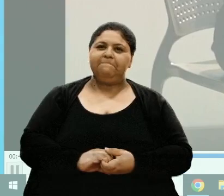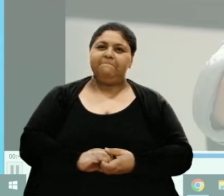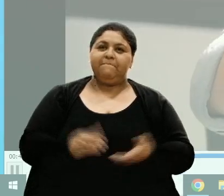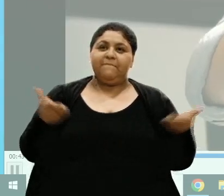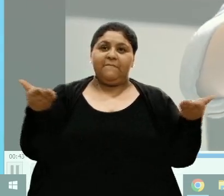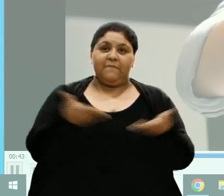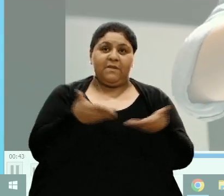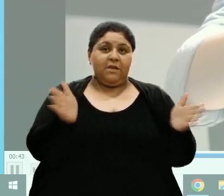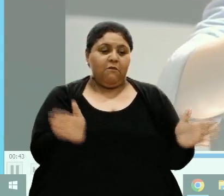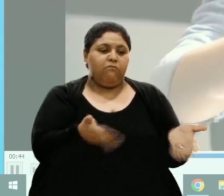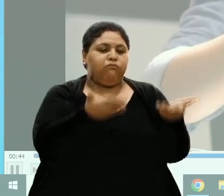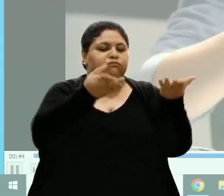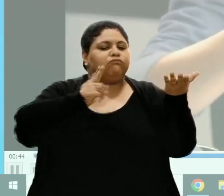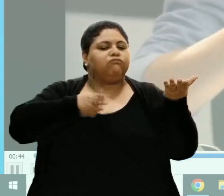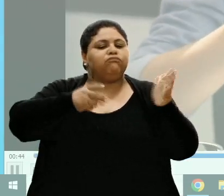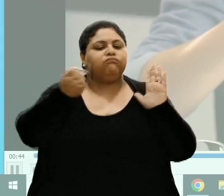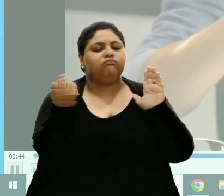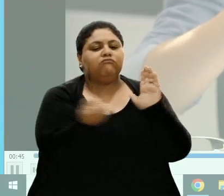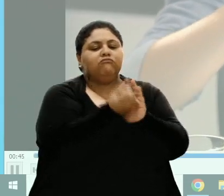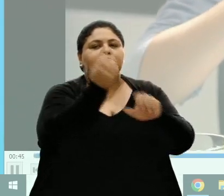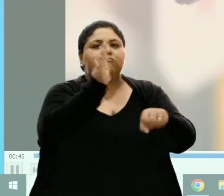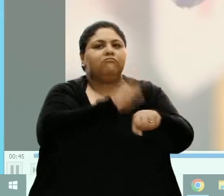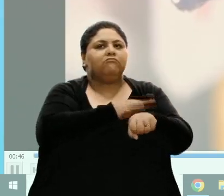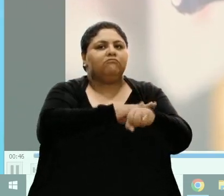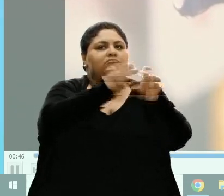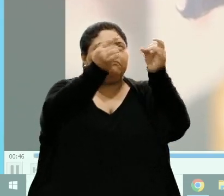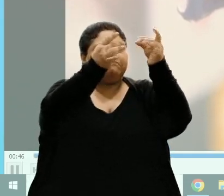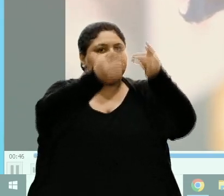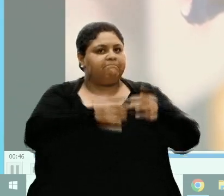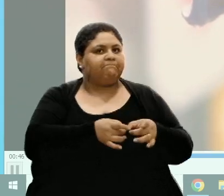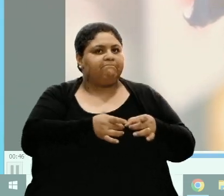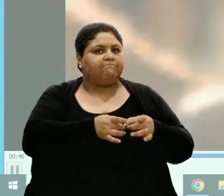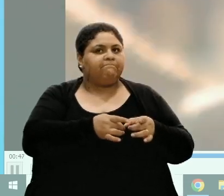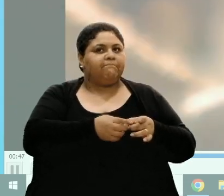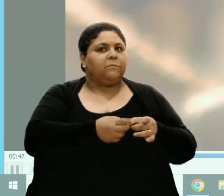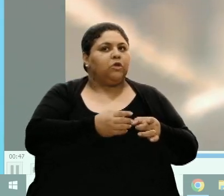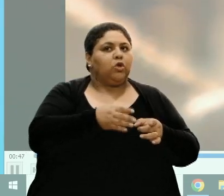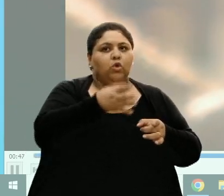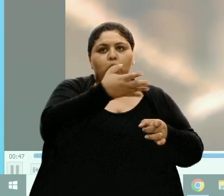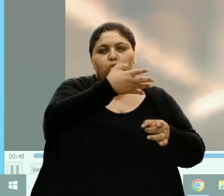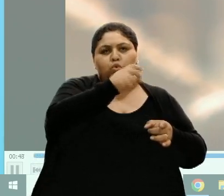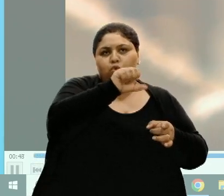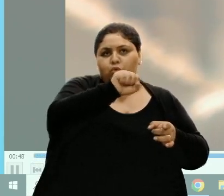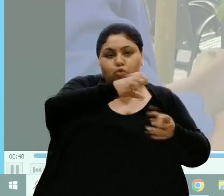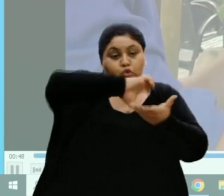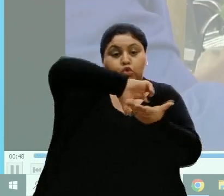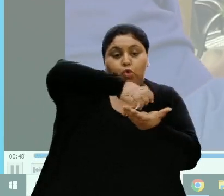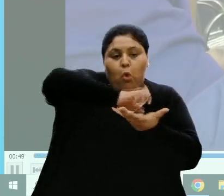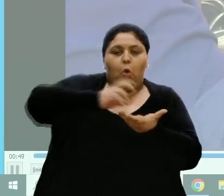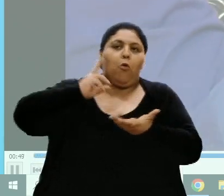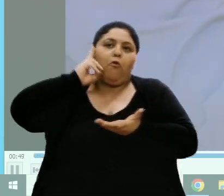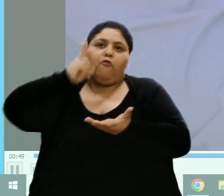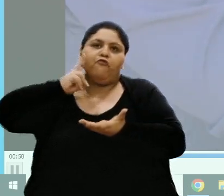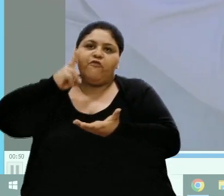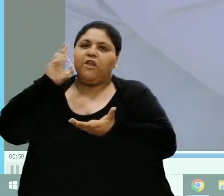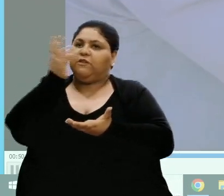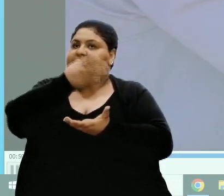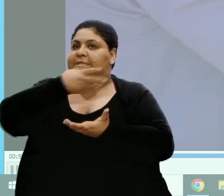Aqui a celebração sempre marca os momentos especiais, seja com suco, vinho,